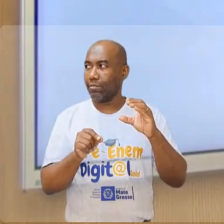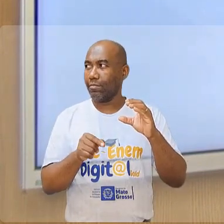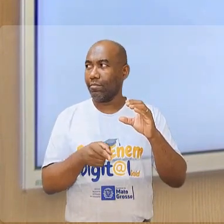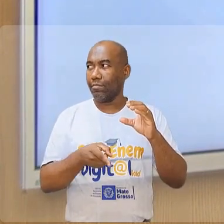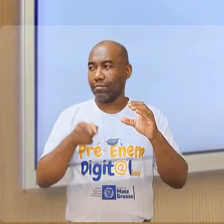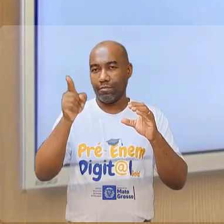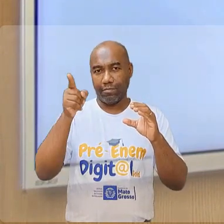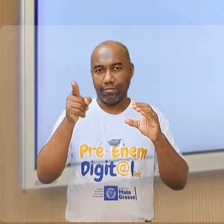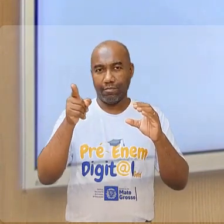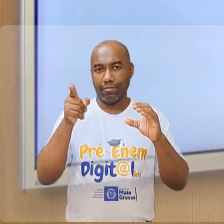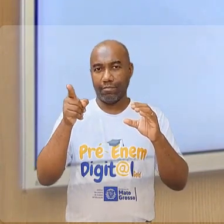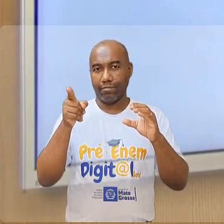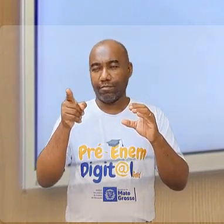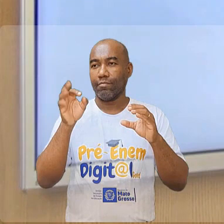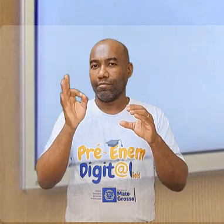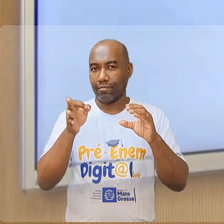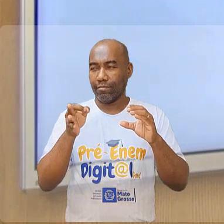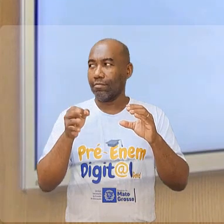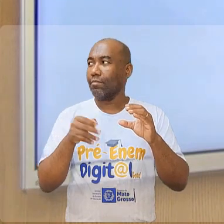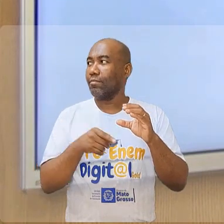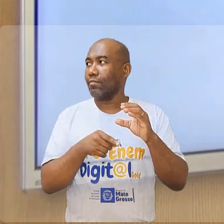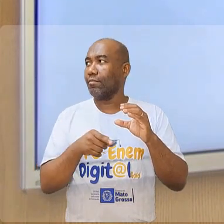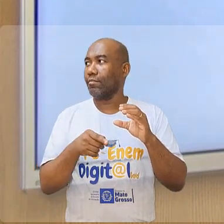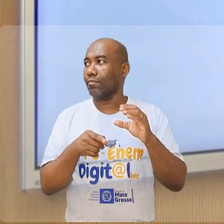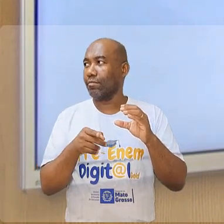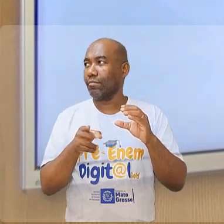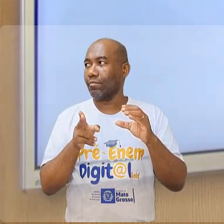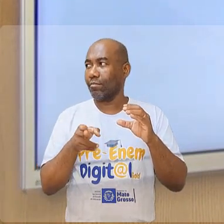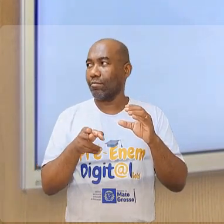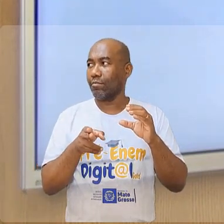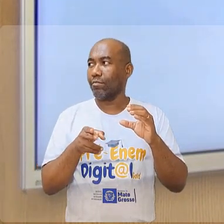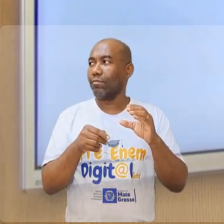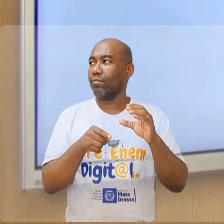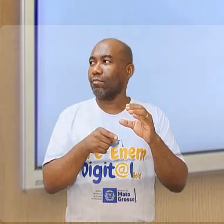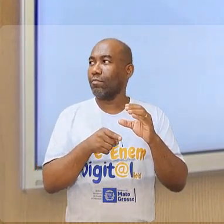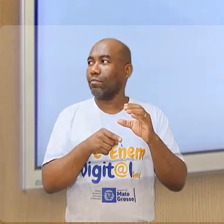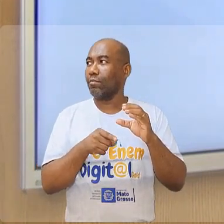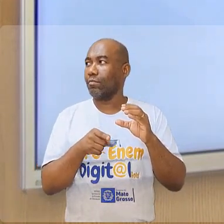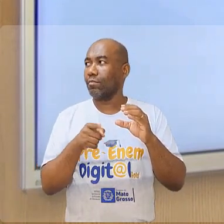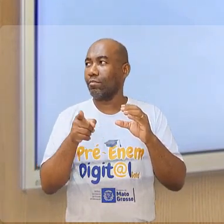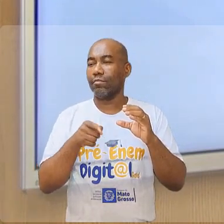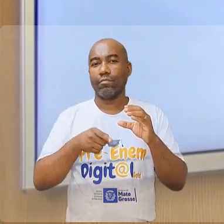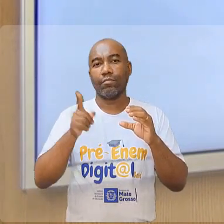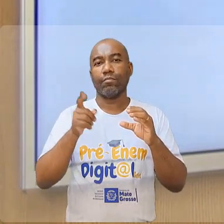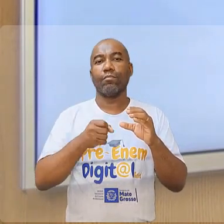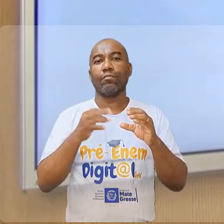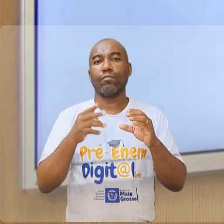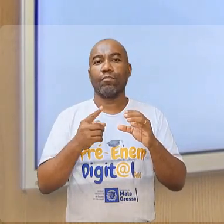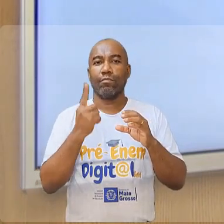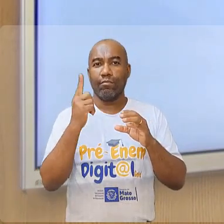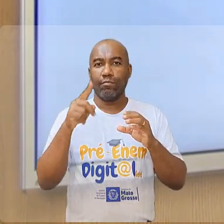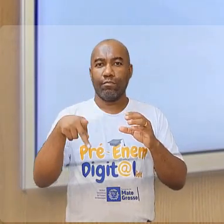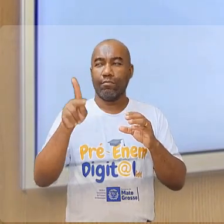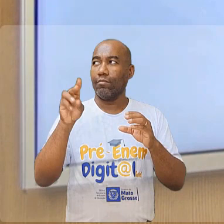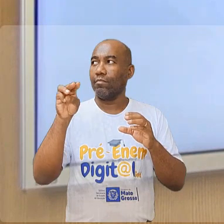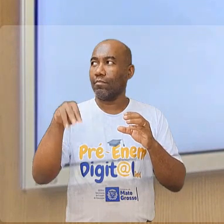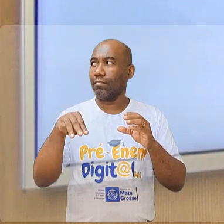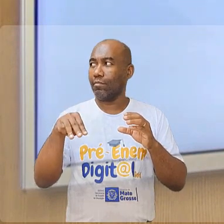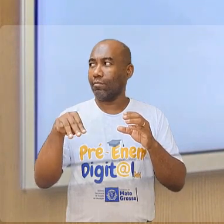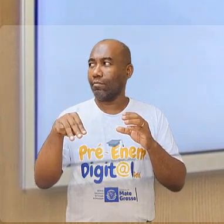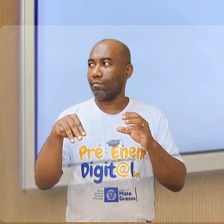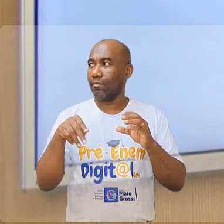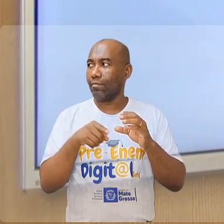é o outro triângulo retângulo é outro no ângulo reto Na verdade essa medida mede 1 km viu